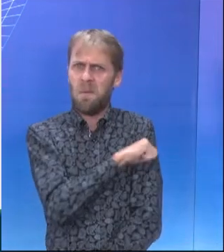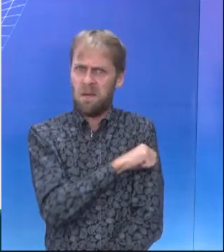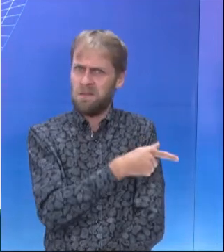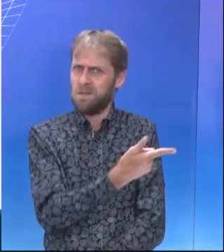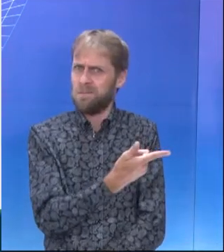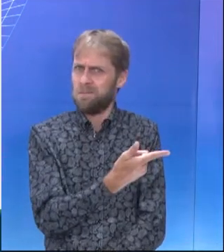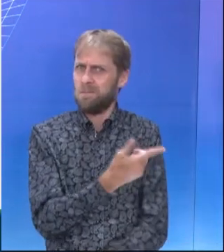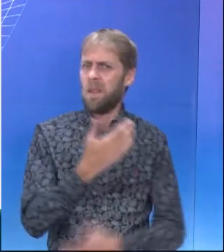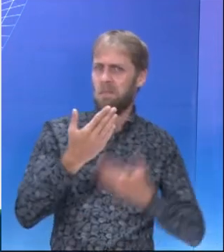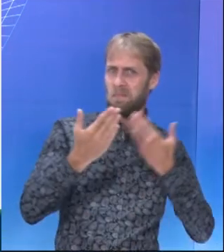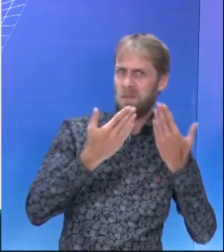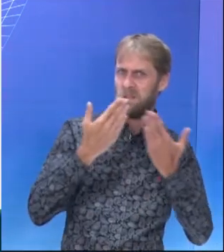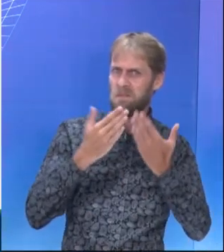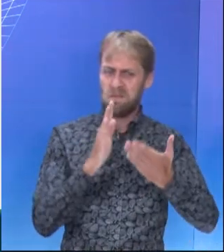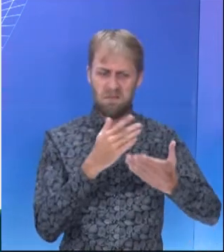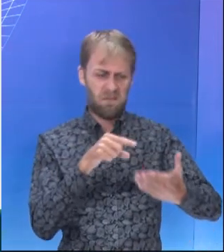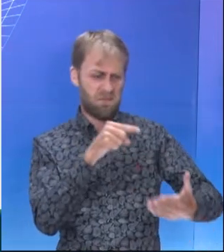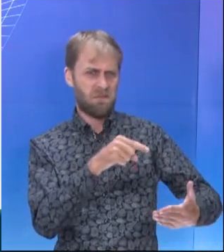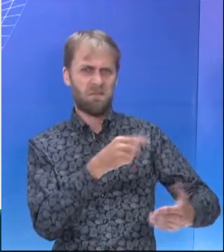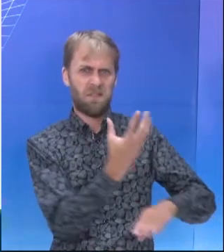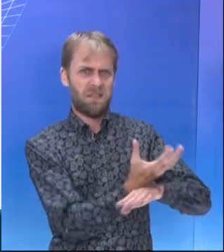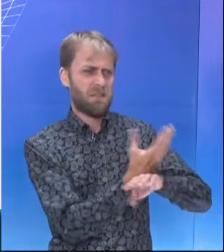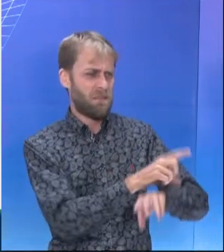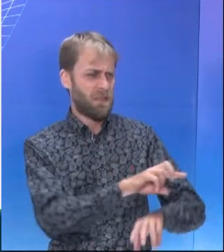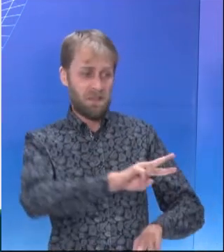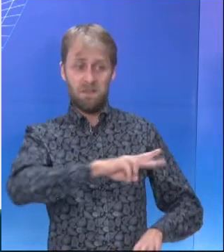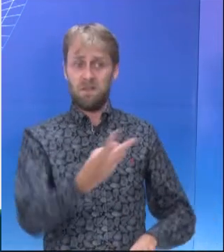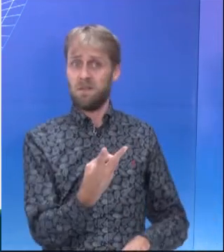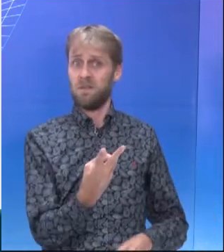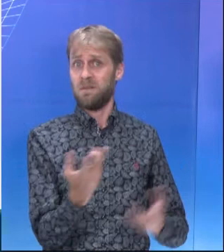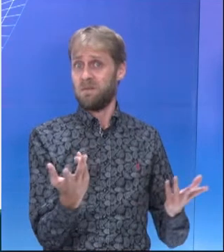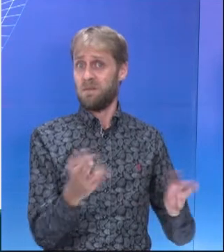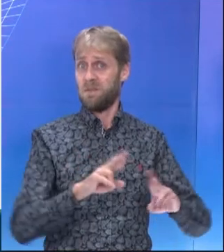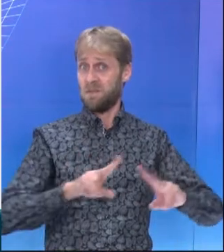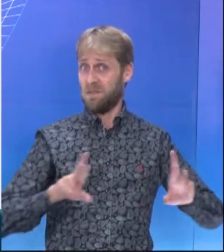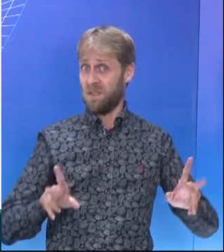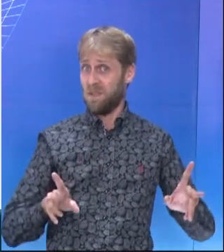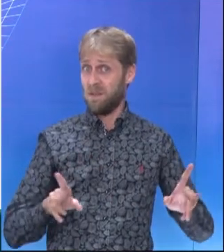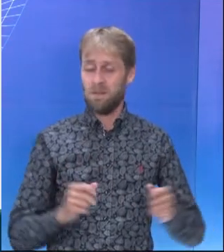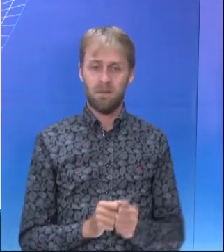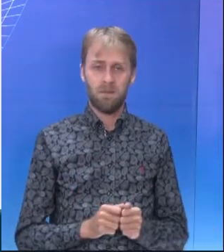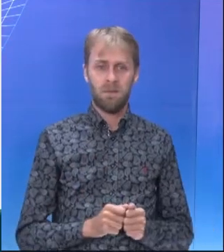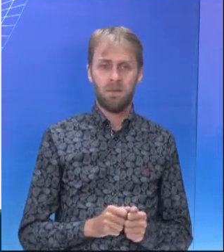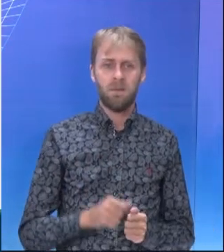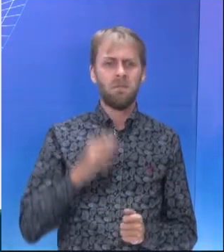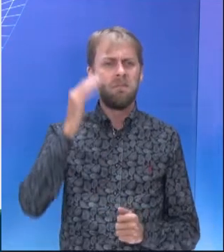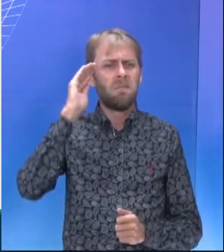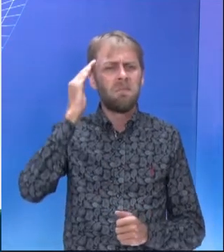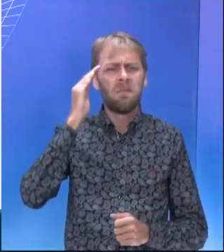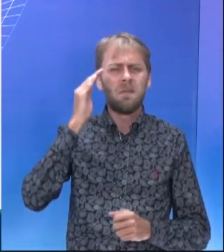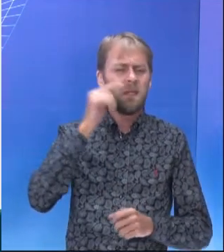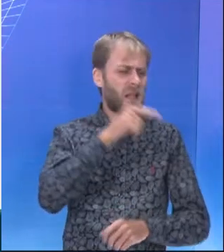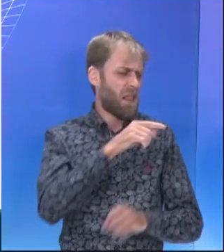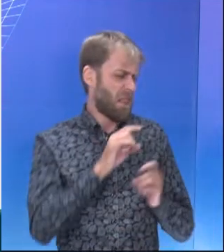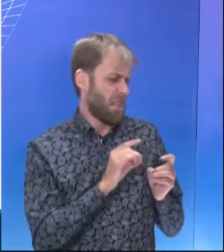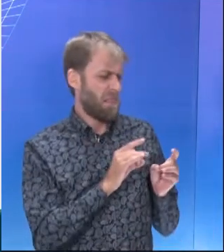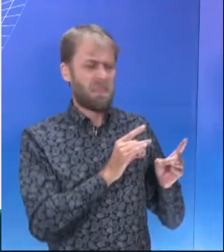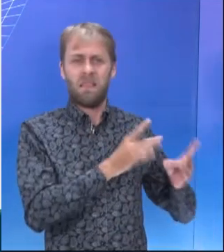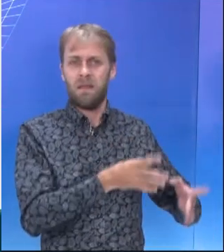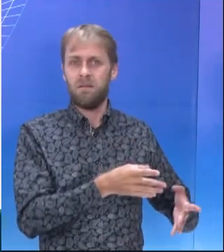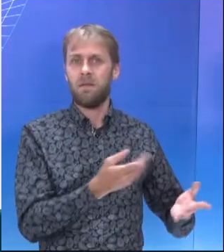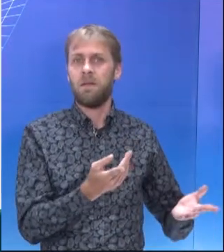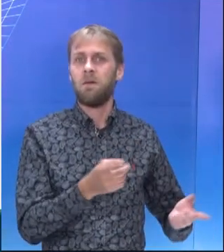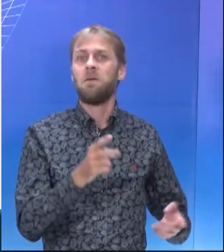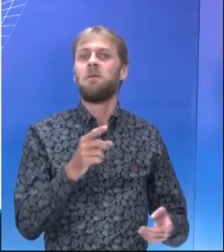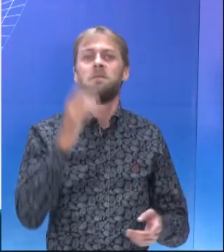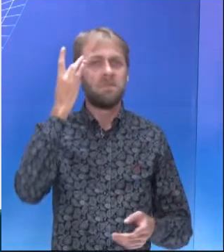livro levado é de outra matéria, por entender como desligar da postura do colega, ou por desconhecer como